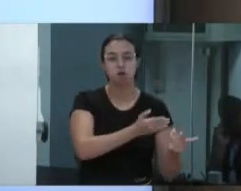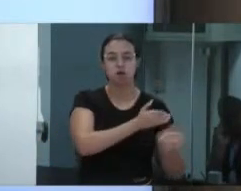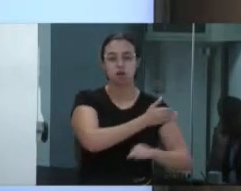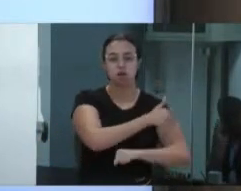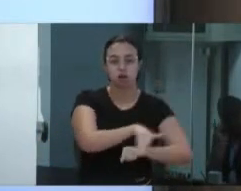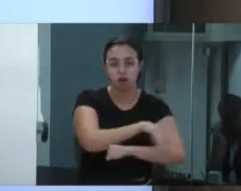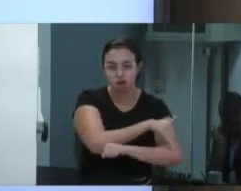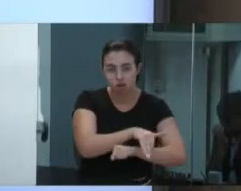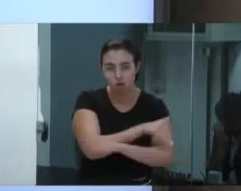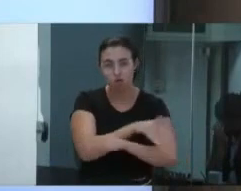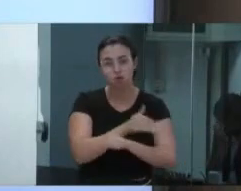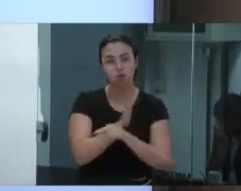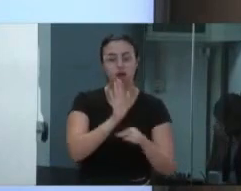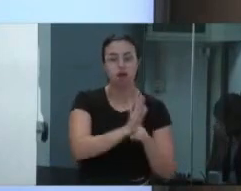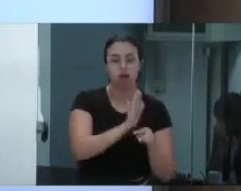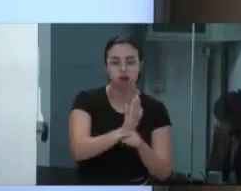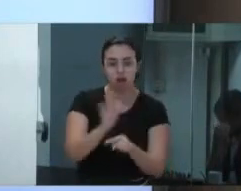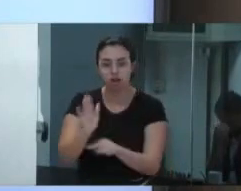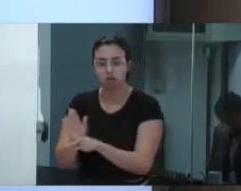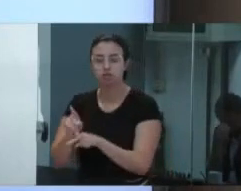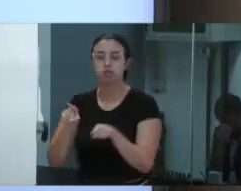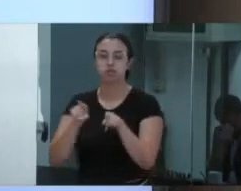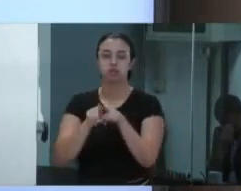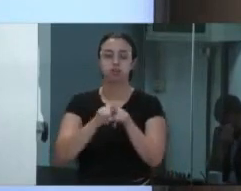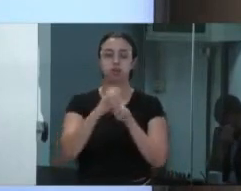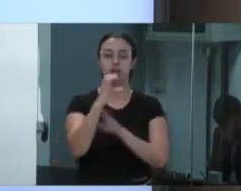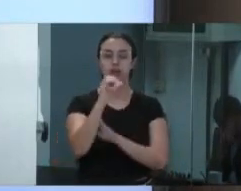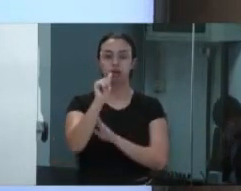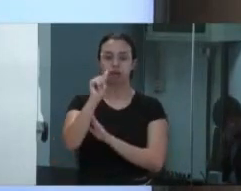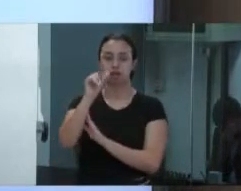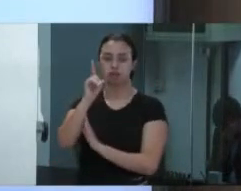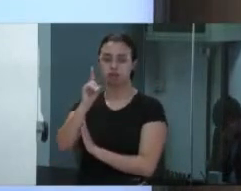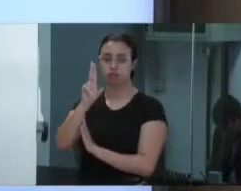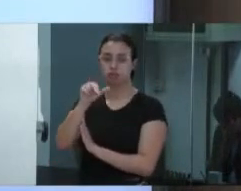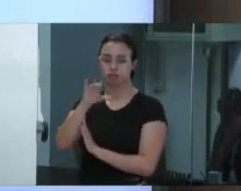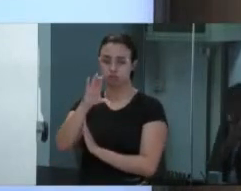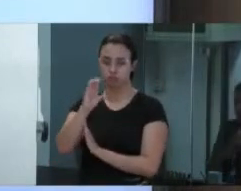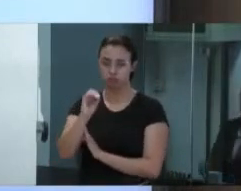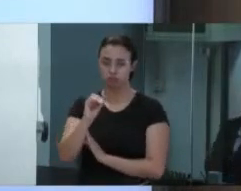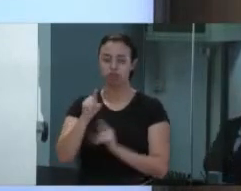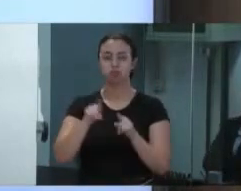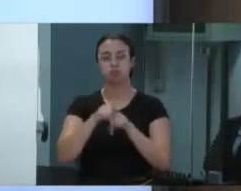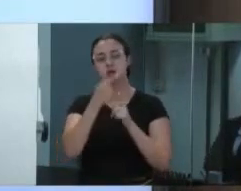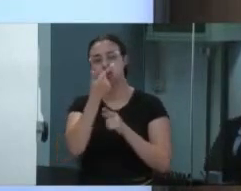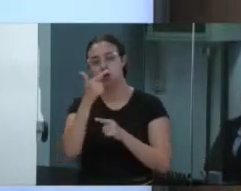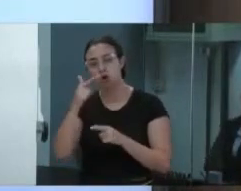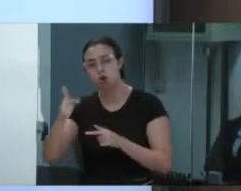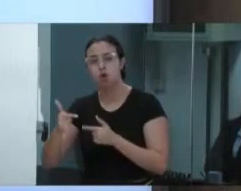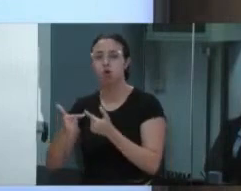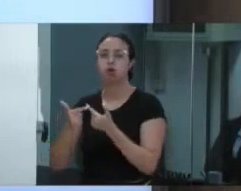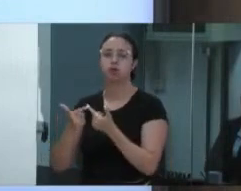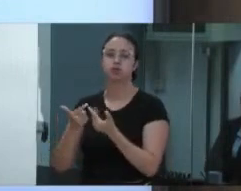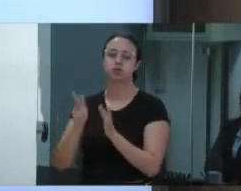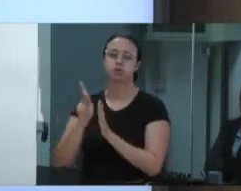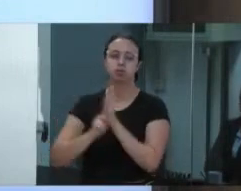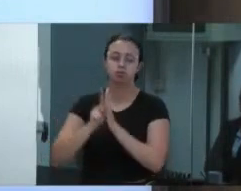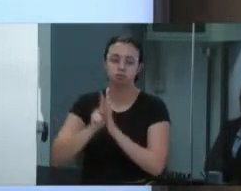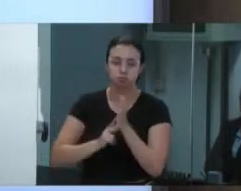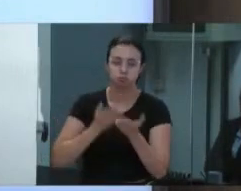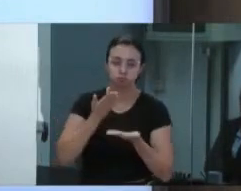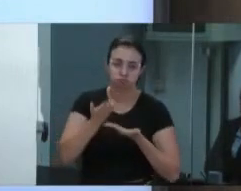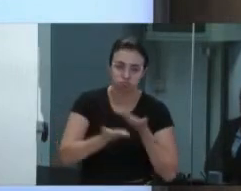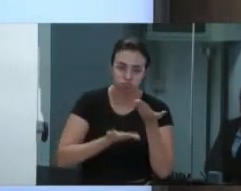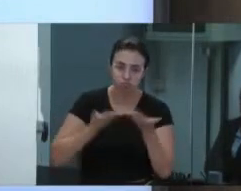residência inclusiva, cadastro único, né, e todos os nossos demais serviços de atendimento que são feitos através dos nossos termos de